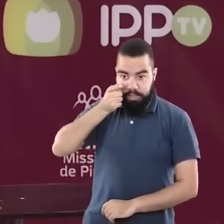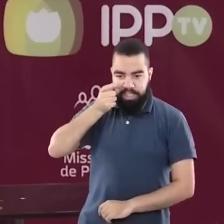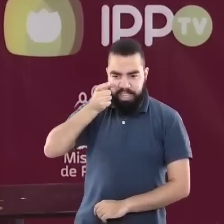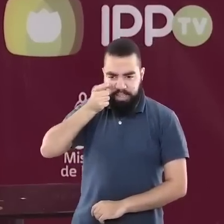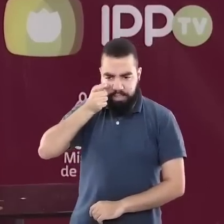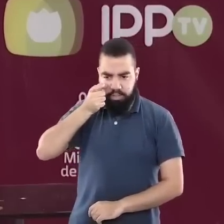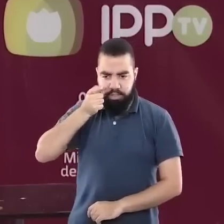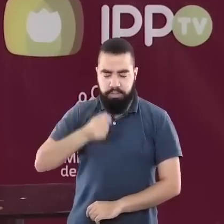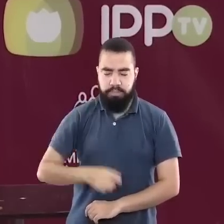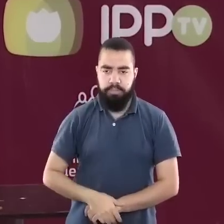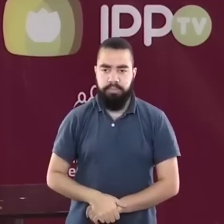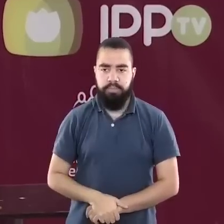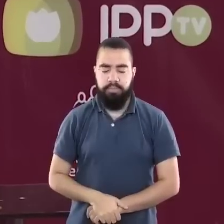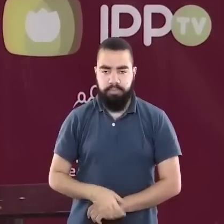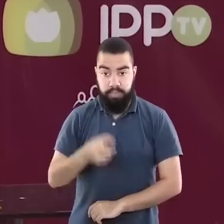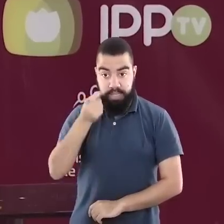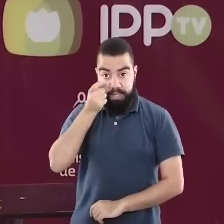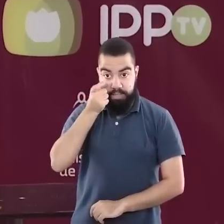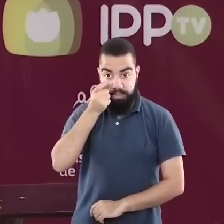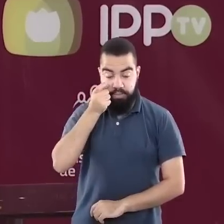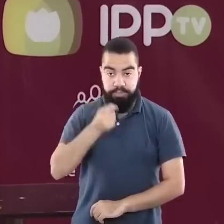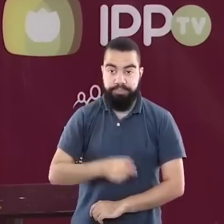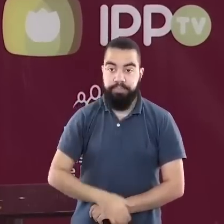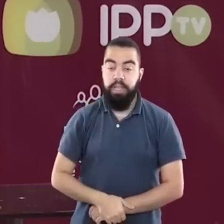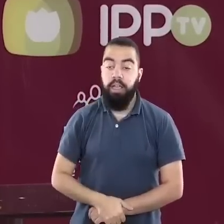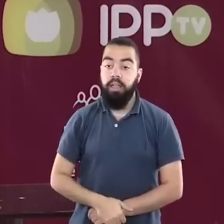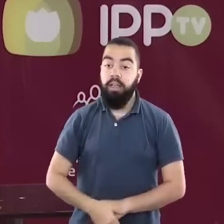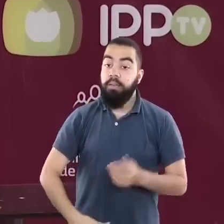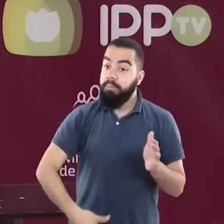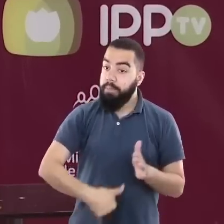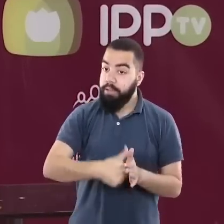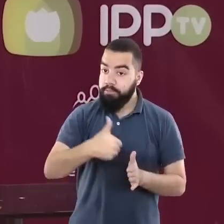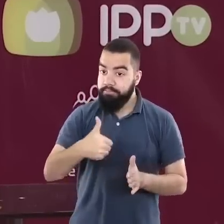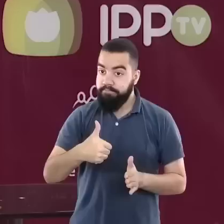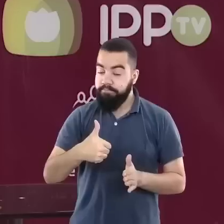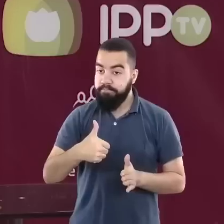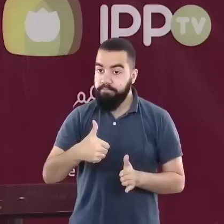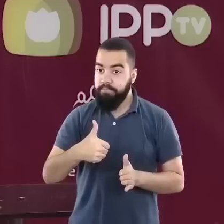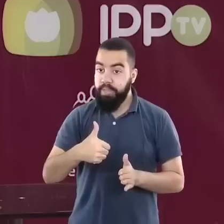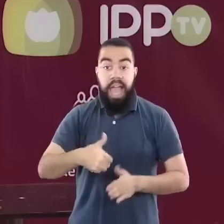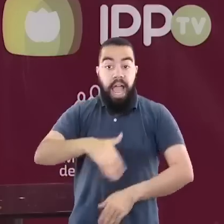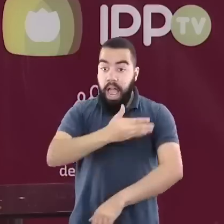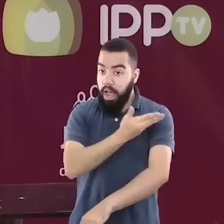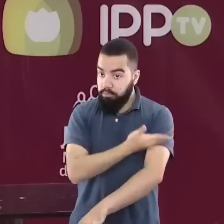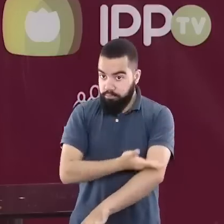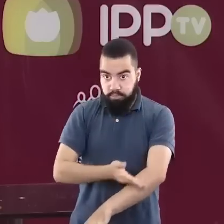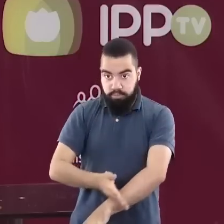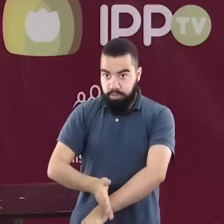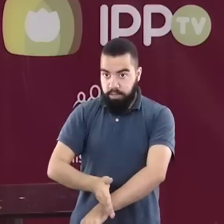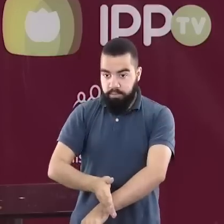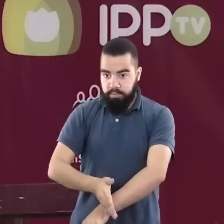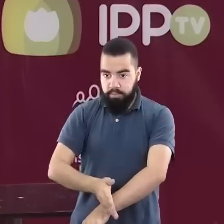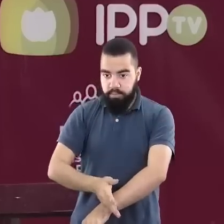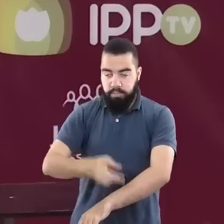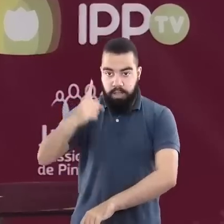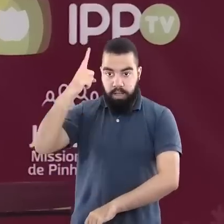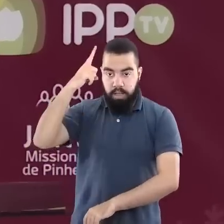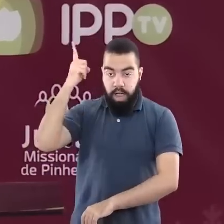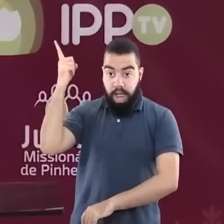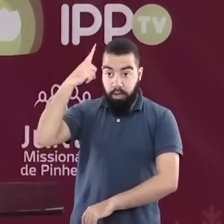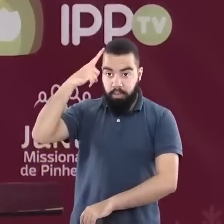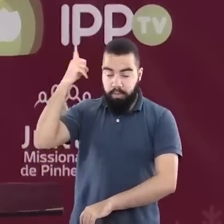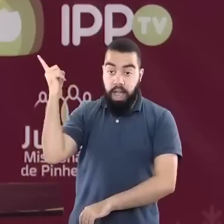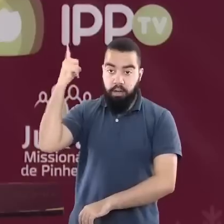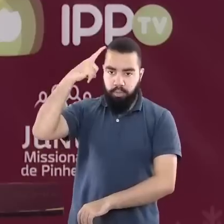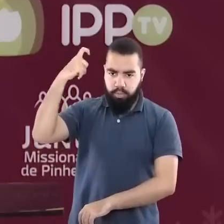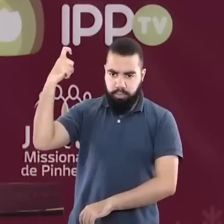muito fascinante primeiro é que a tradição diz que esses Magos eram Reis